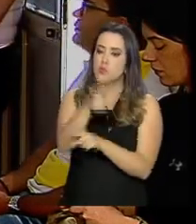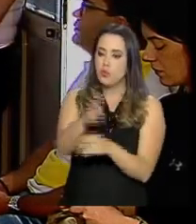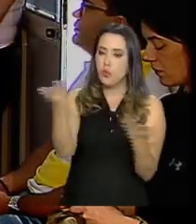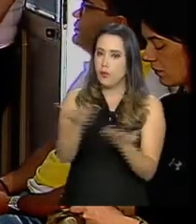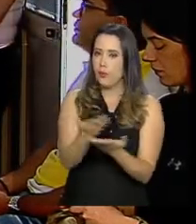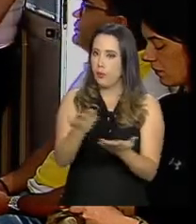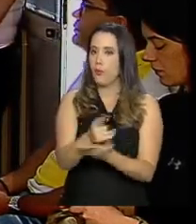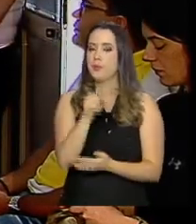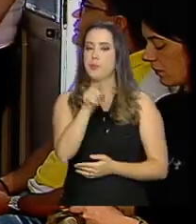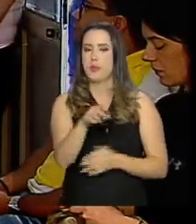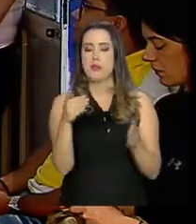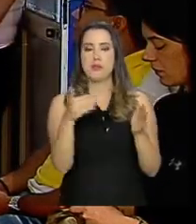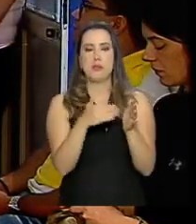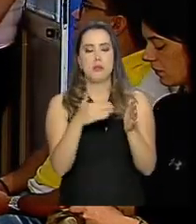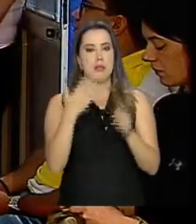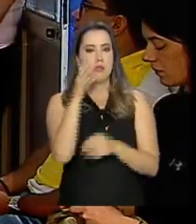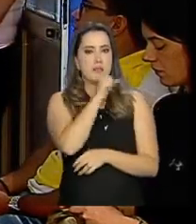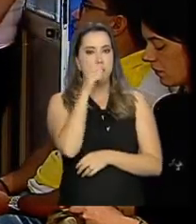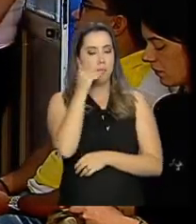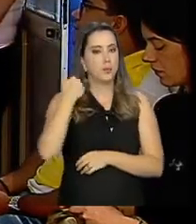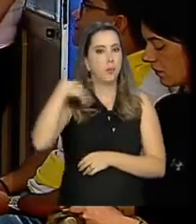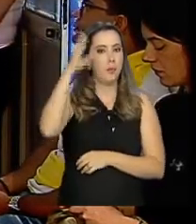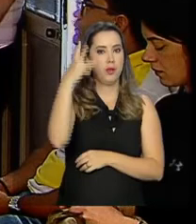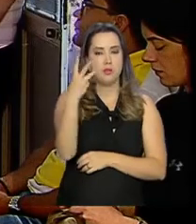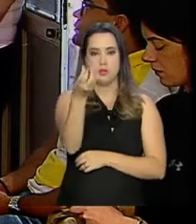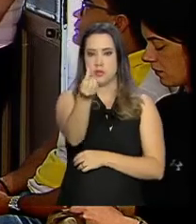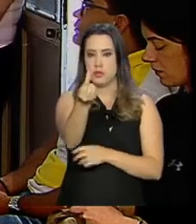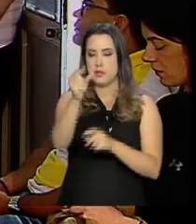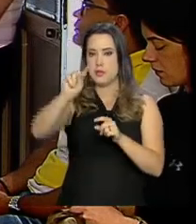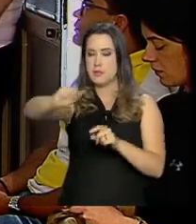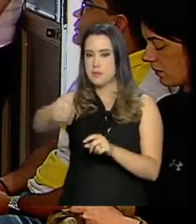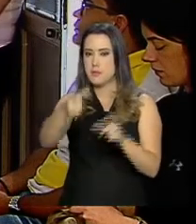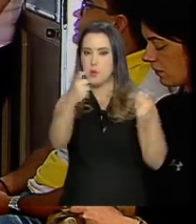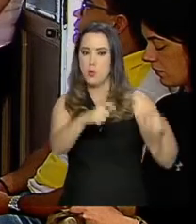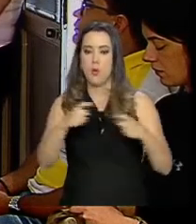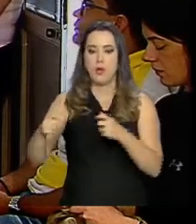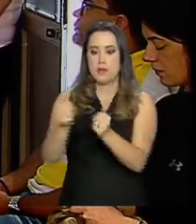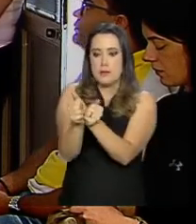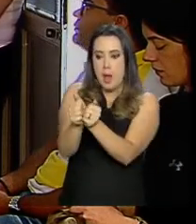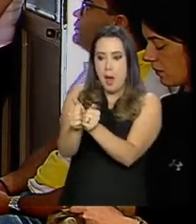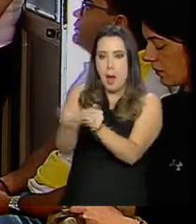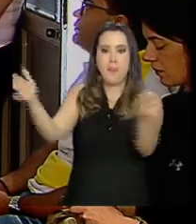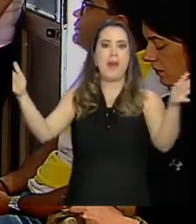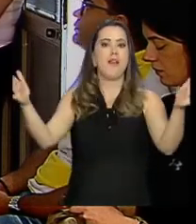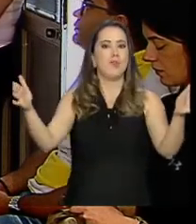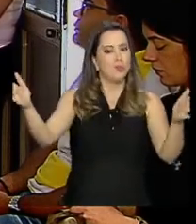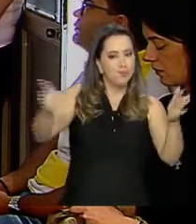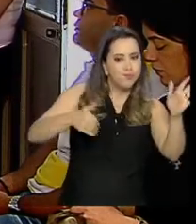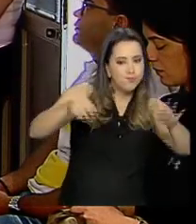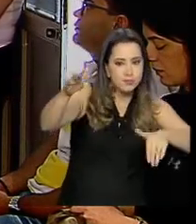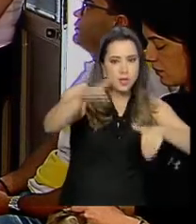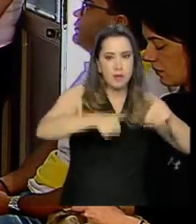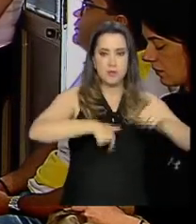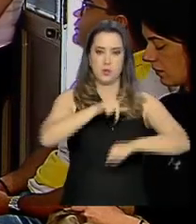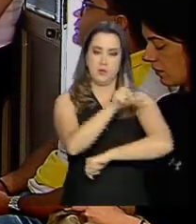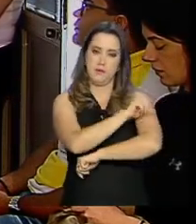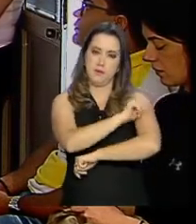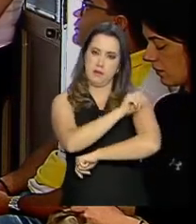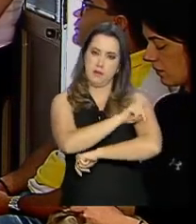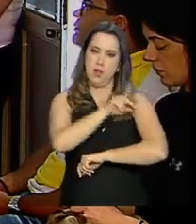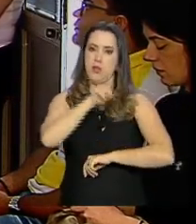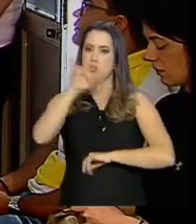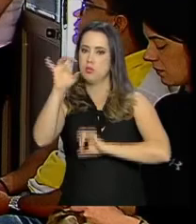mais de 36 mil postos de saúde vão estar abertos no dia d de mobilização nacional de vacinação